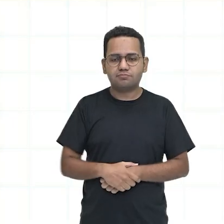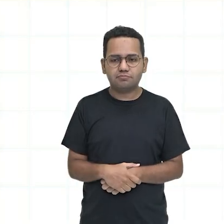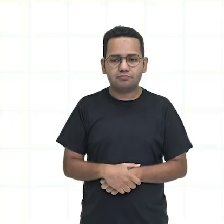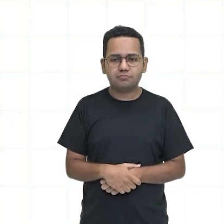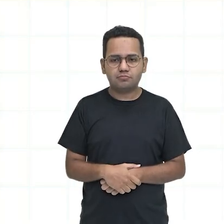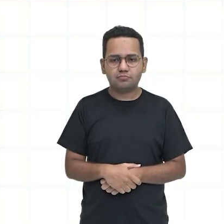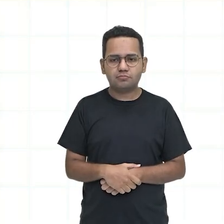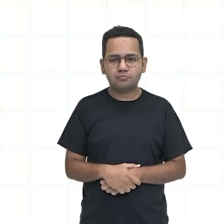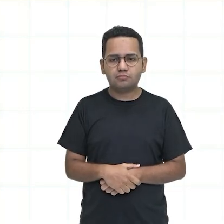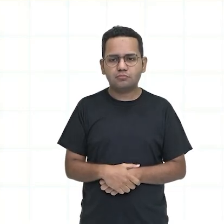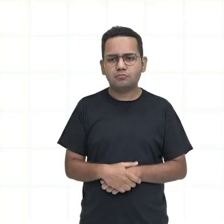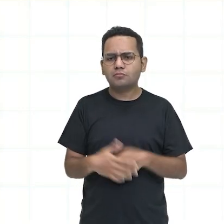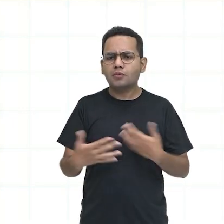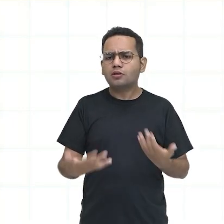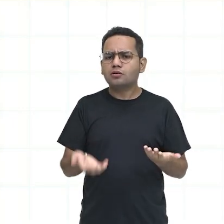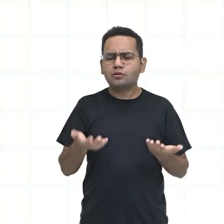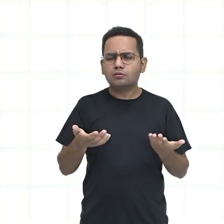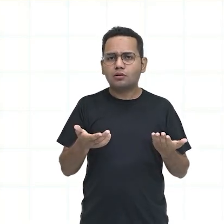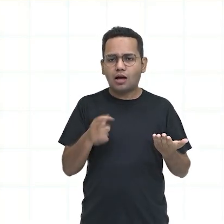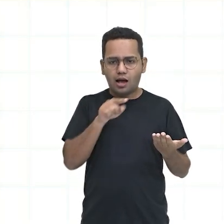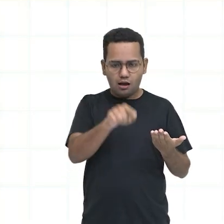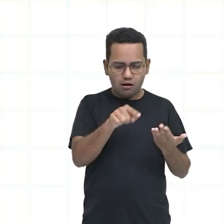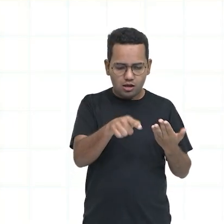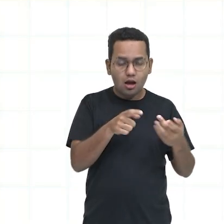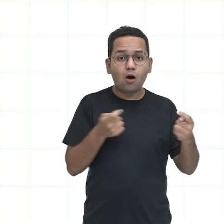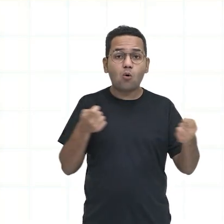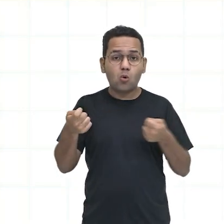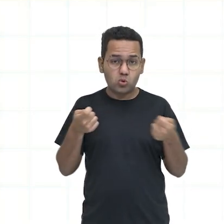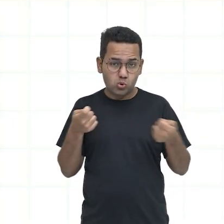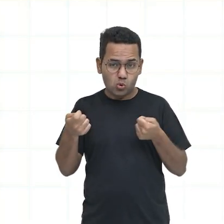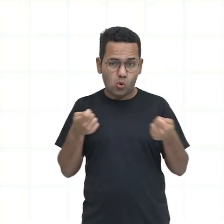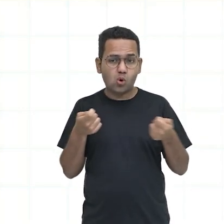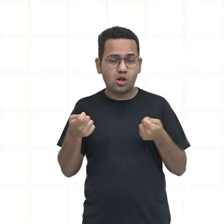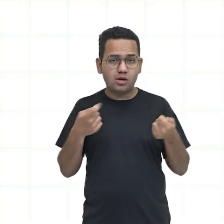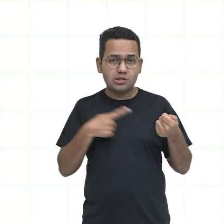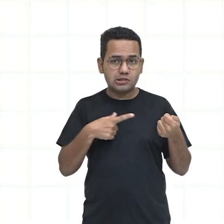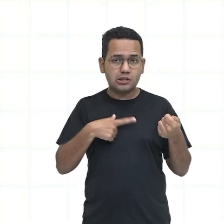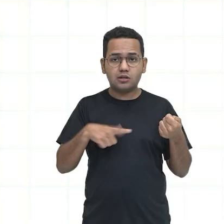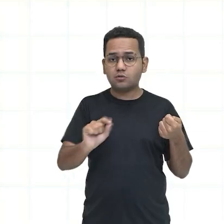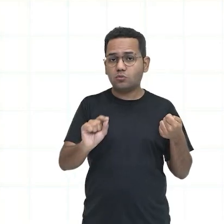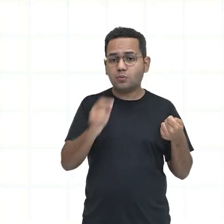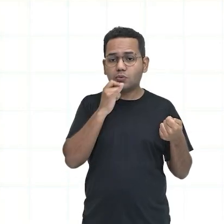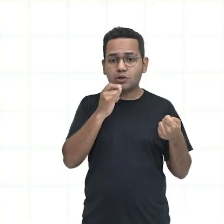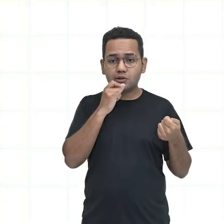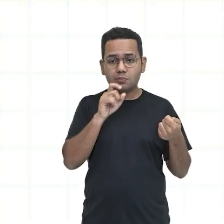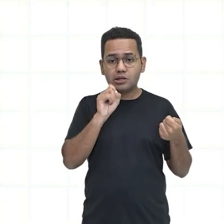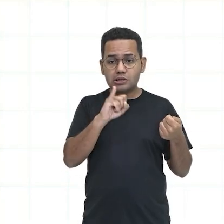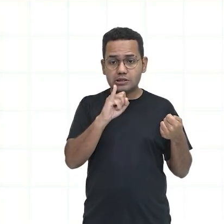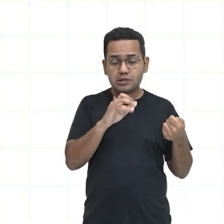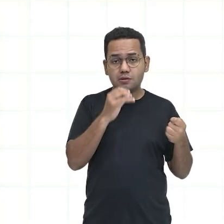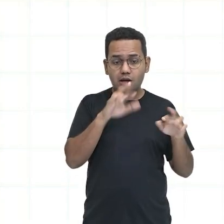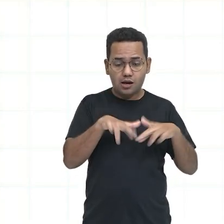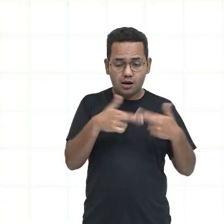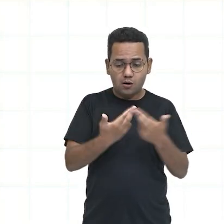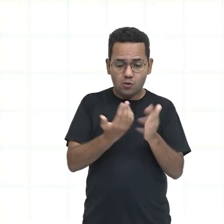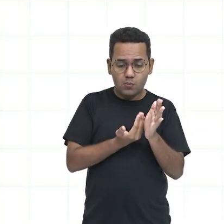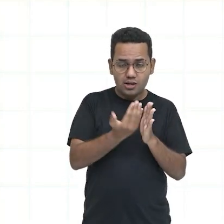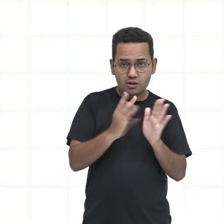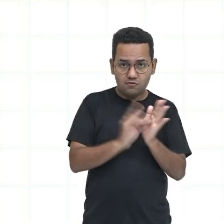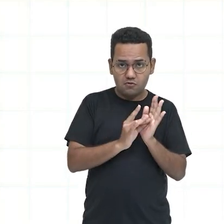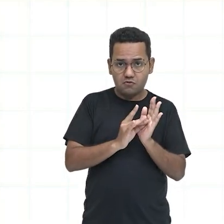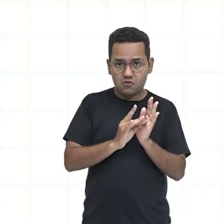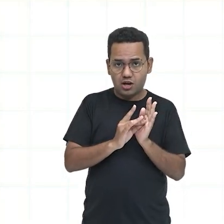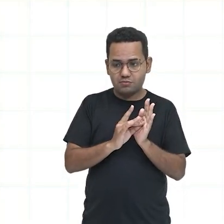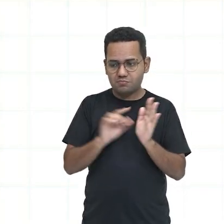vai depender do horário que ele chegar. Por isso, oração subordinada temporal. Começaremos a reunião quando